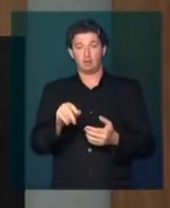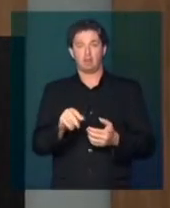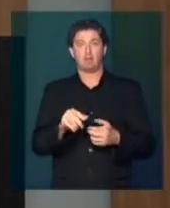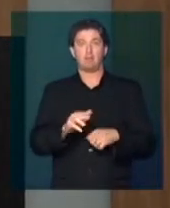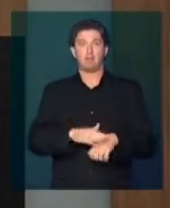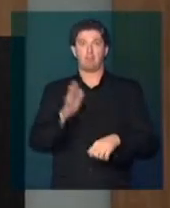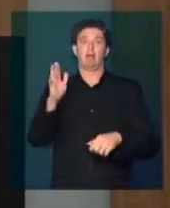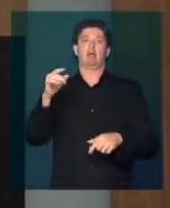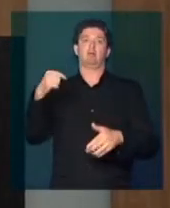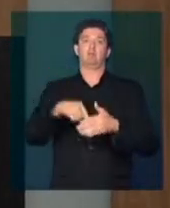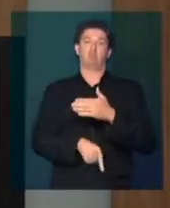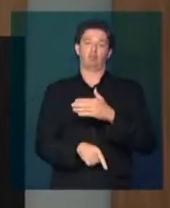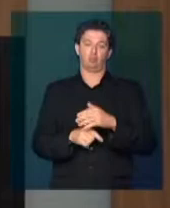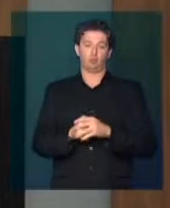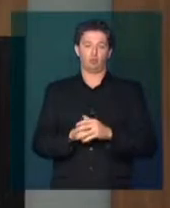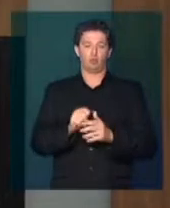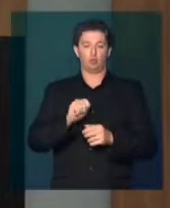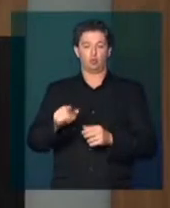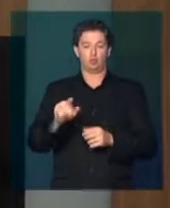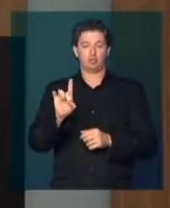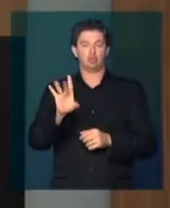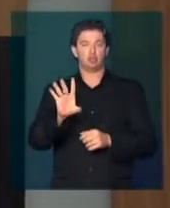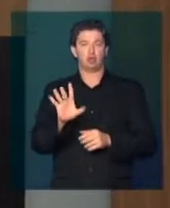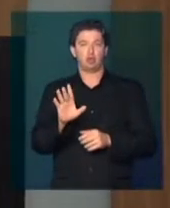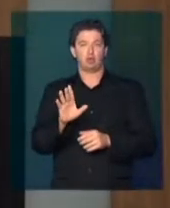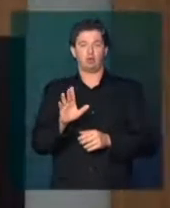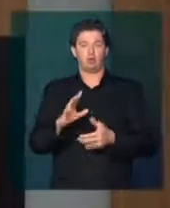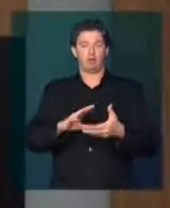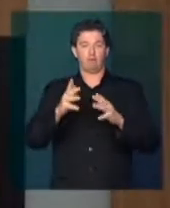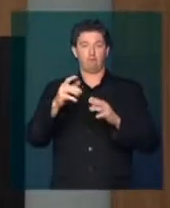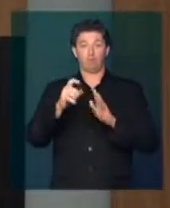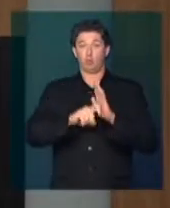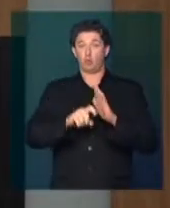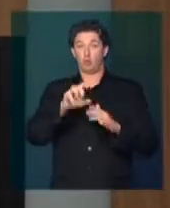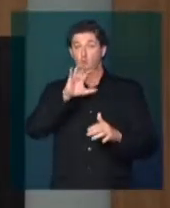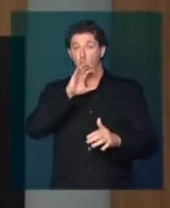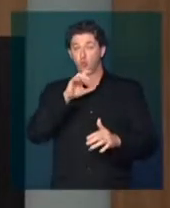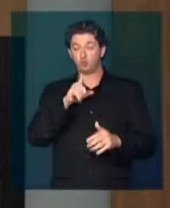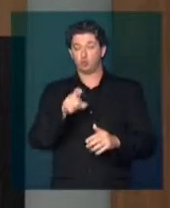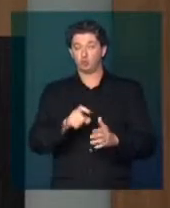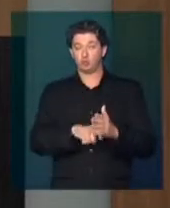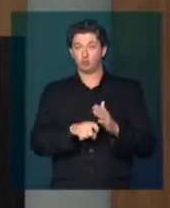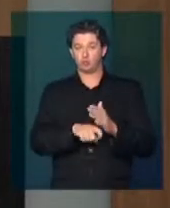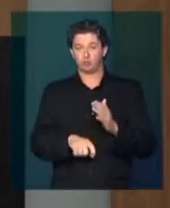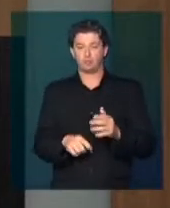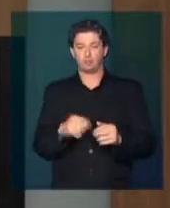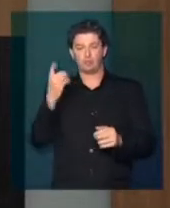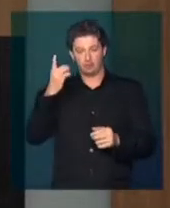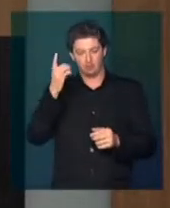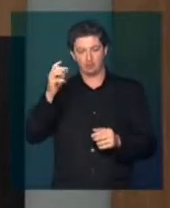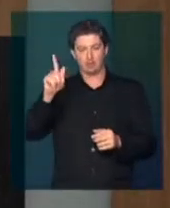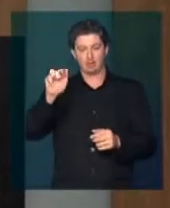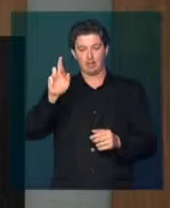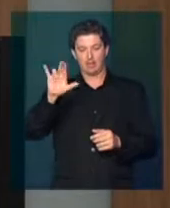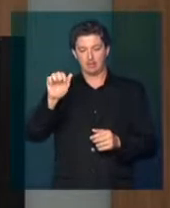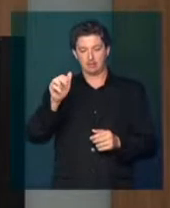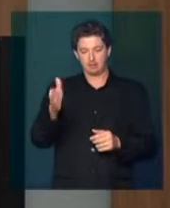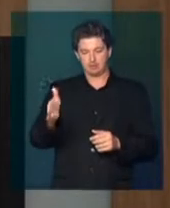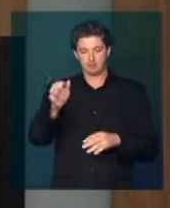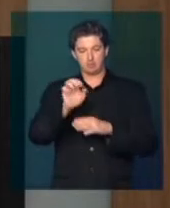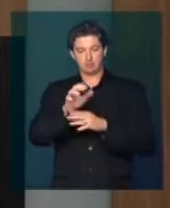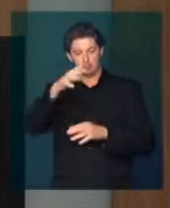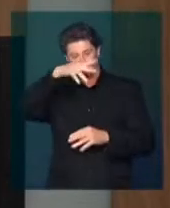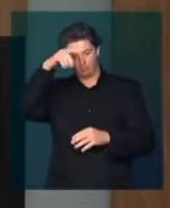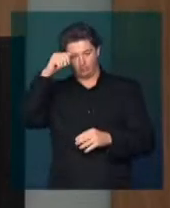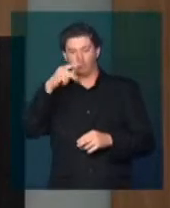muito mais do que a simples reforma tributária. Nosso deputado Fábio Garcia, que é daqui do estado do